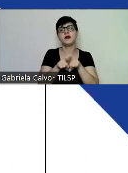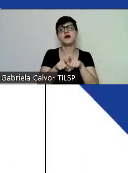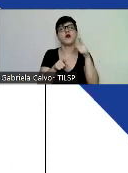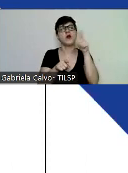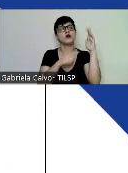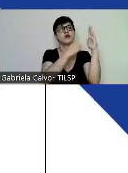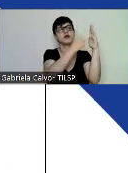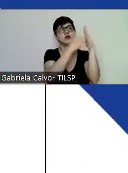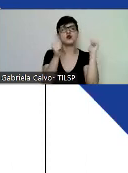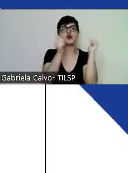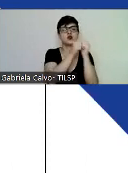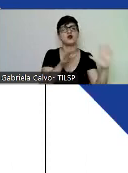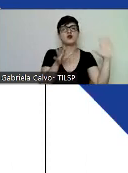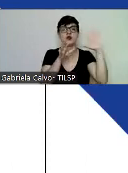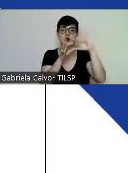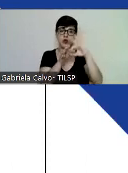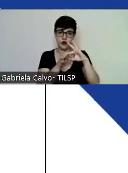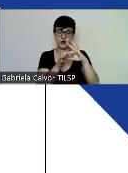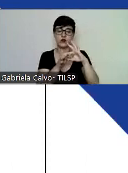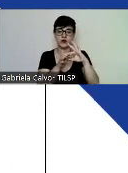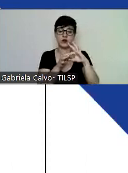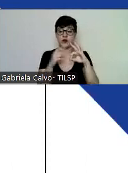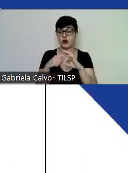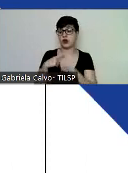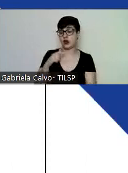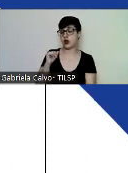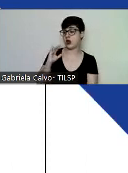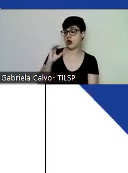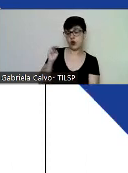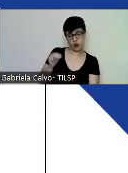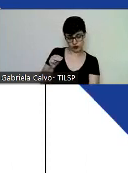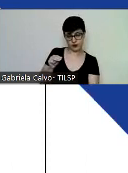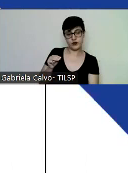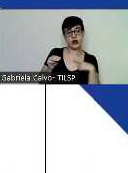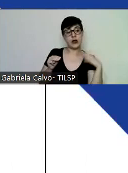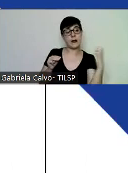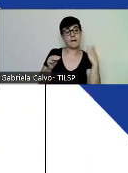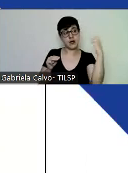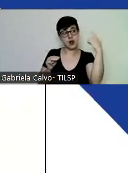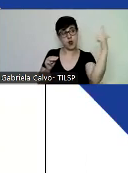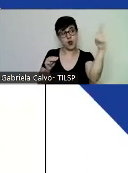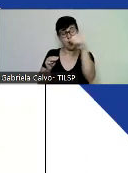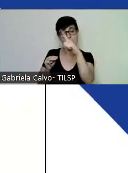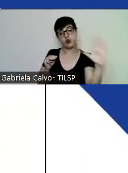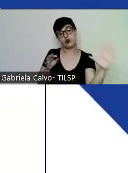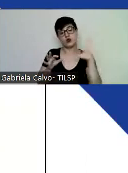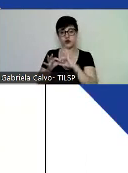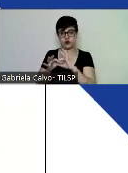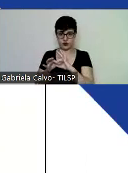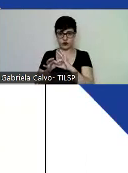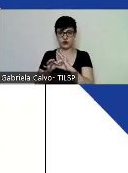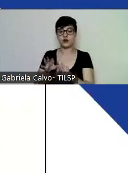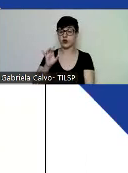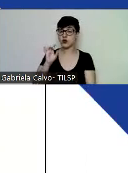afiliadas são instituições externas ali Muito pouco muito pouco envolvidas nesse processo Então se a gente Contasse só os